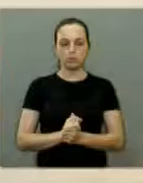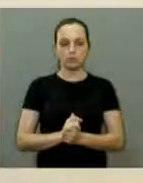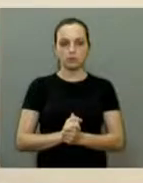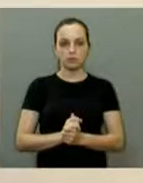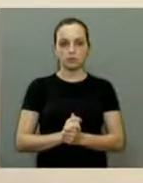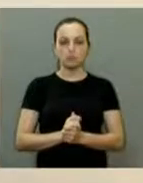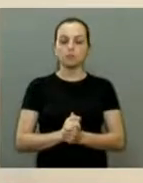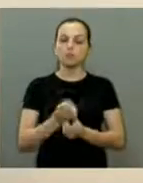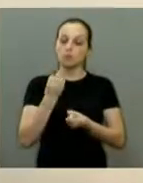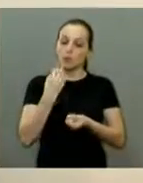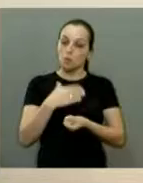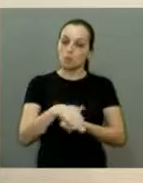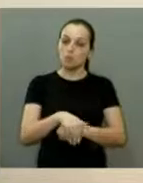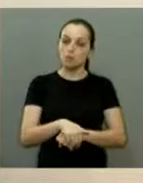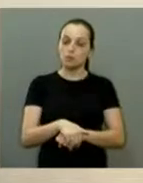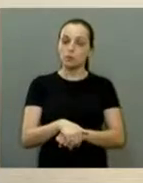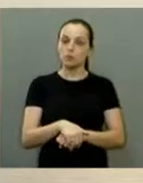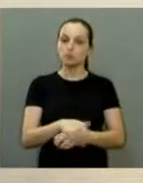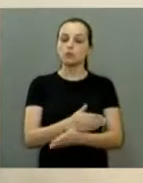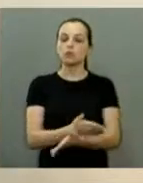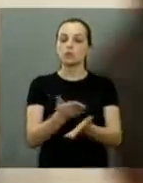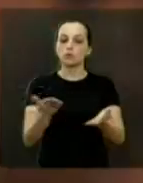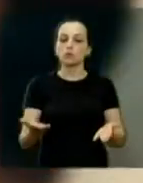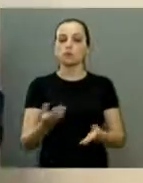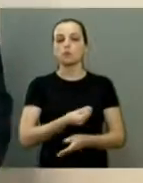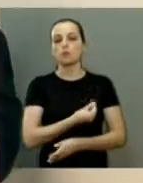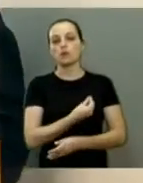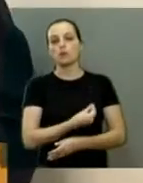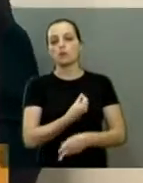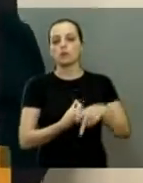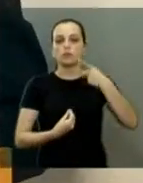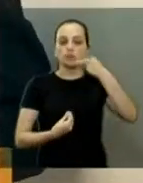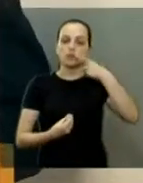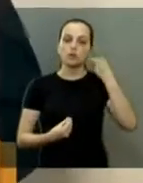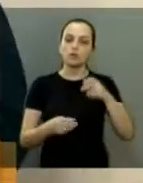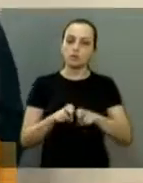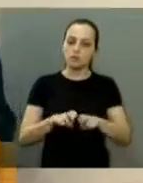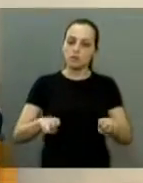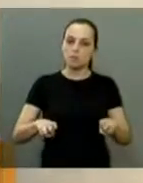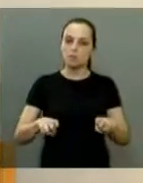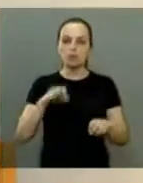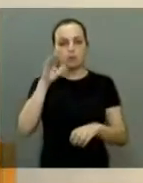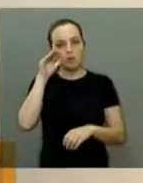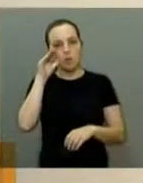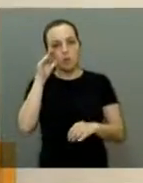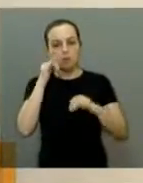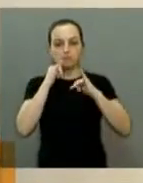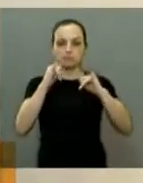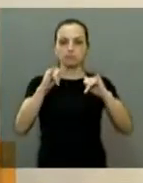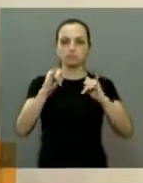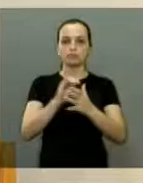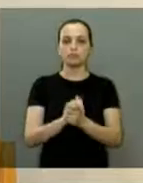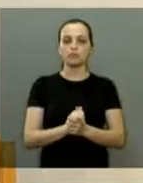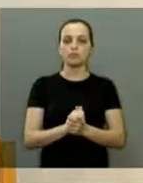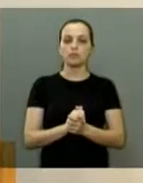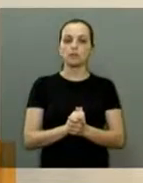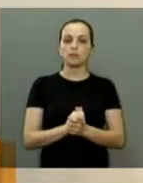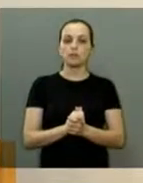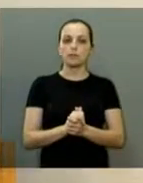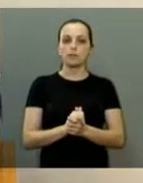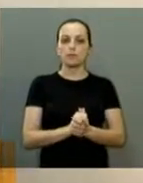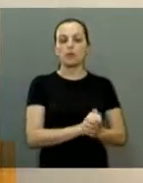boa noite a todos aqui presentes vereadores presidente a mesa funcionários imprensa população